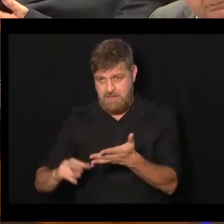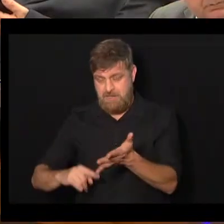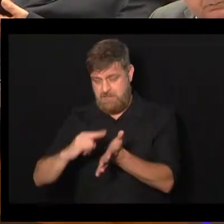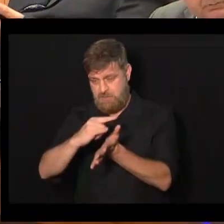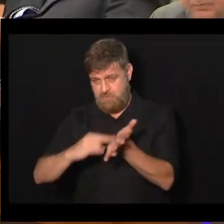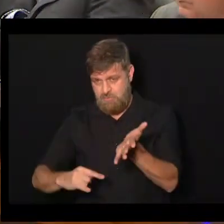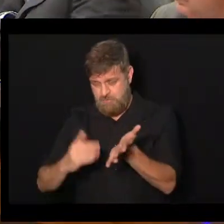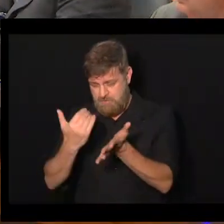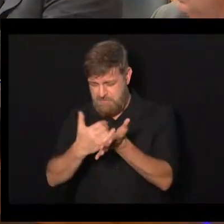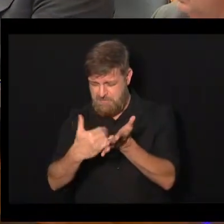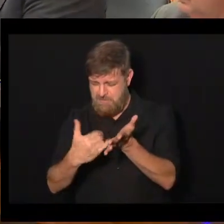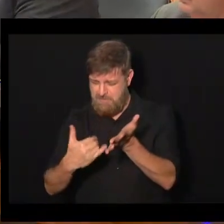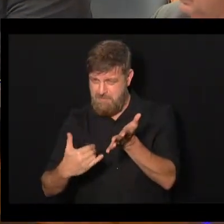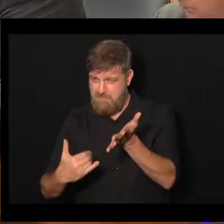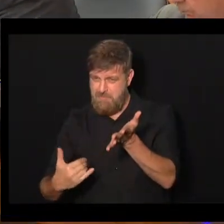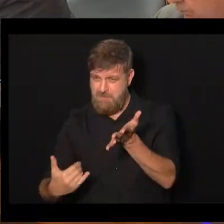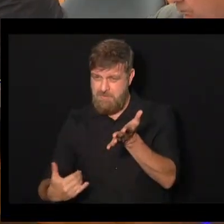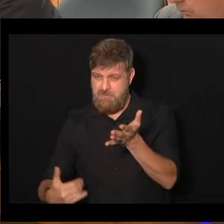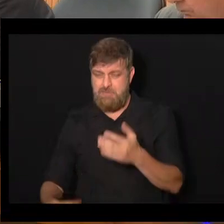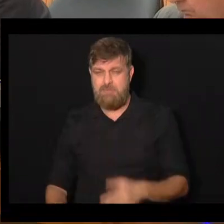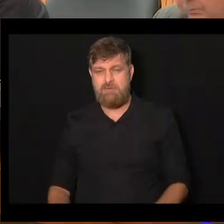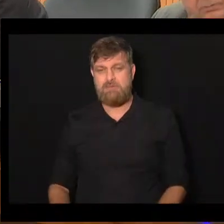vereador.